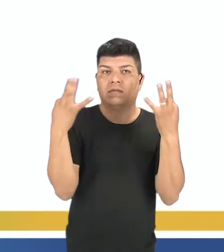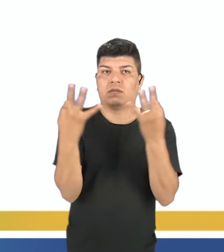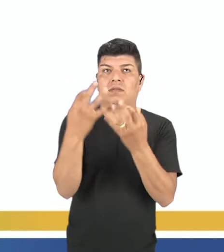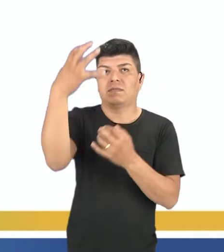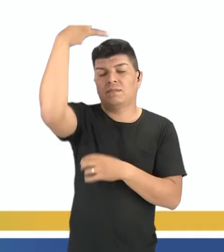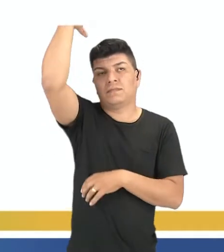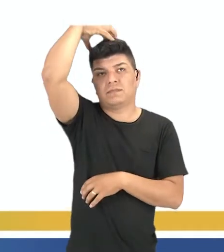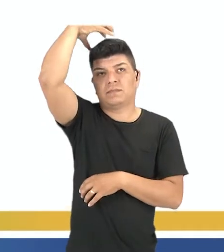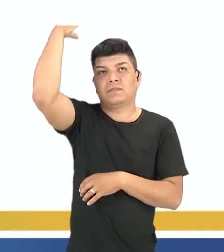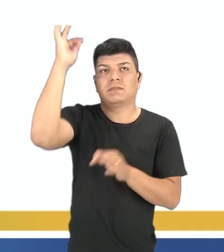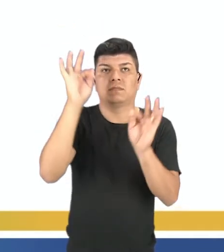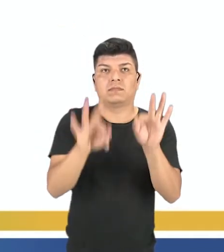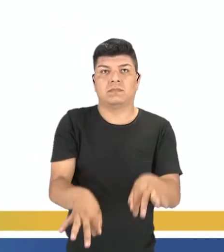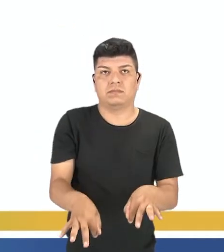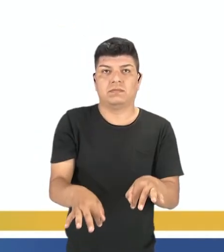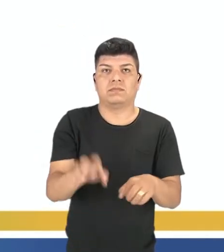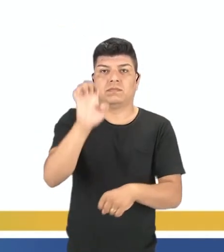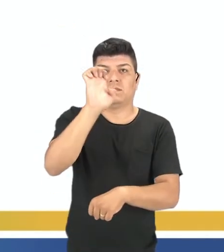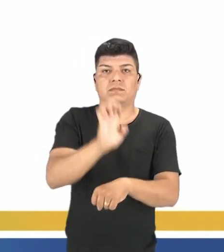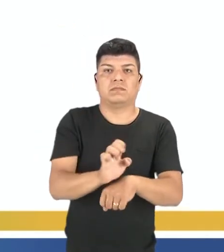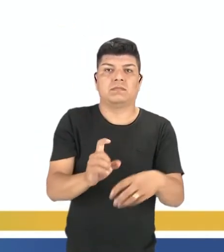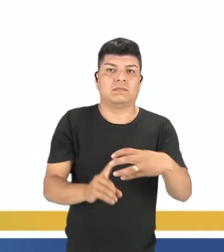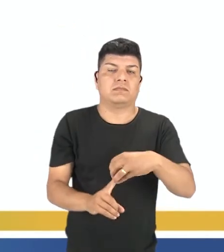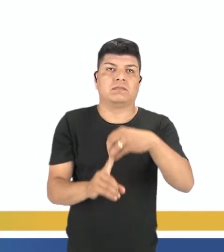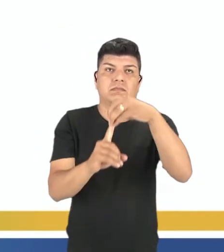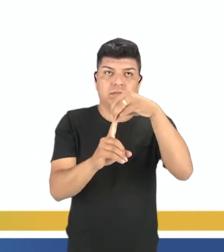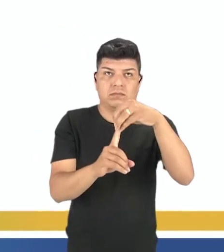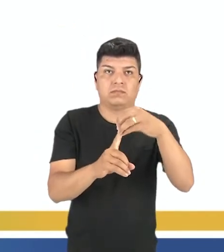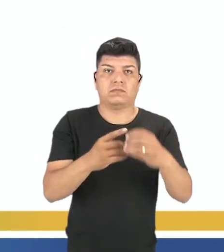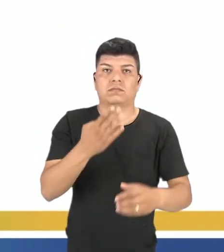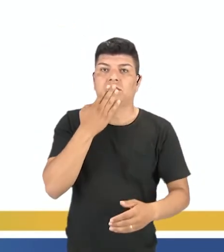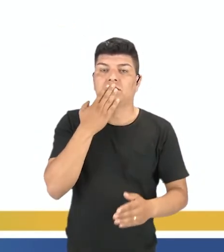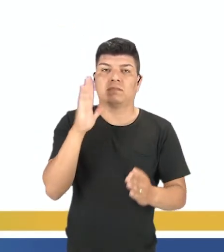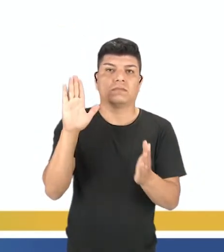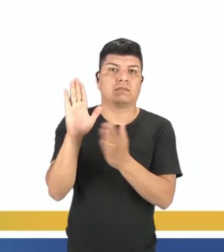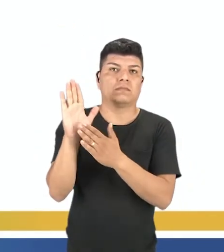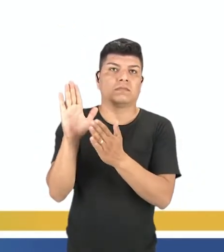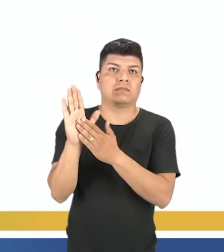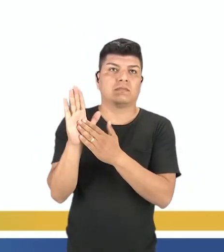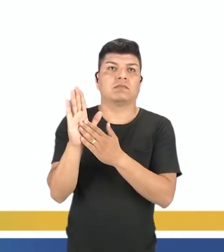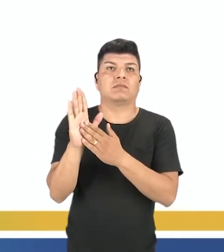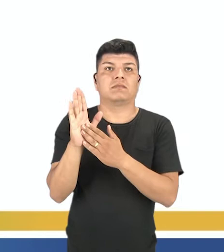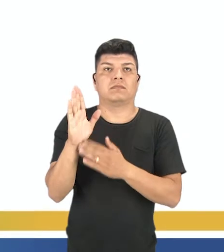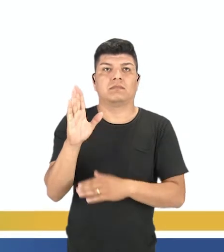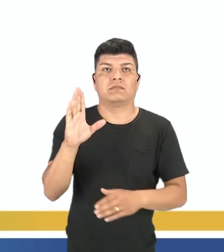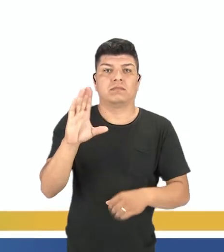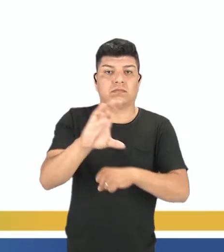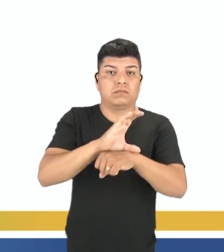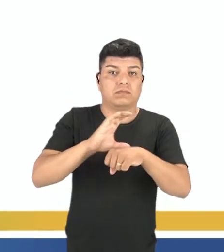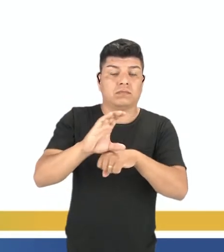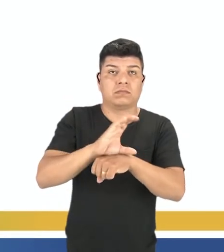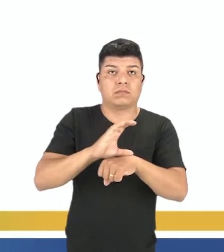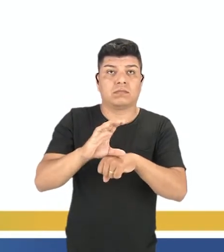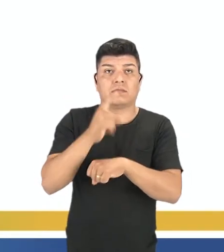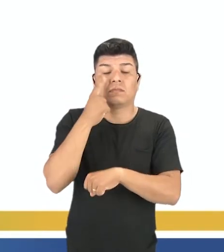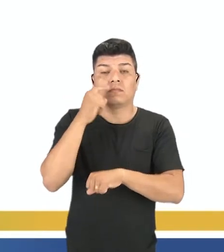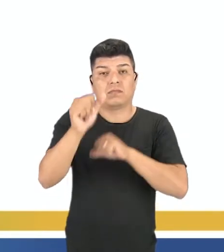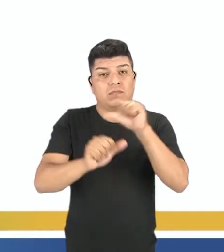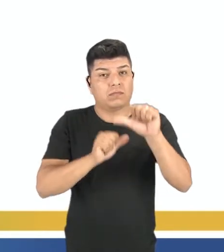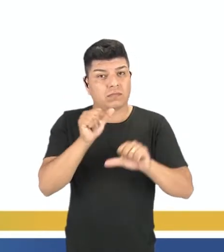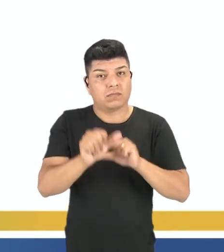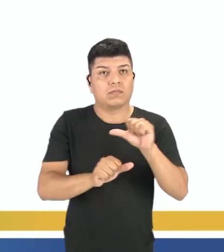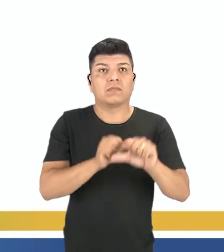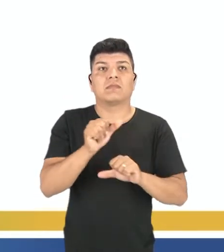real, fim do Estado absolutista, juramento pelo monarca de uma Constituição. Então, olha as